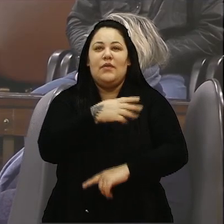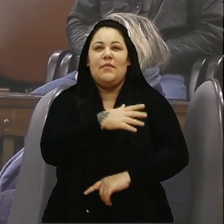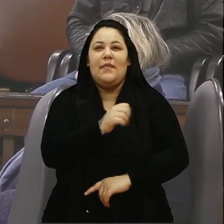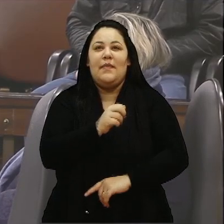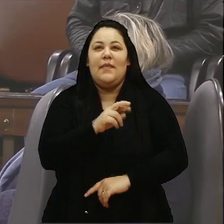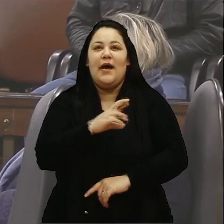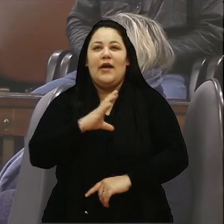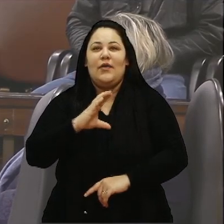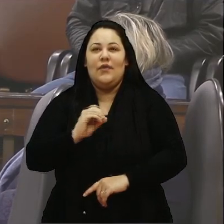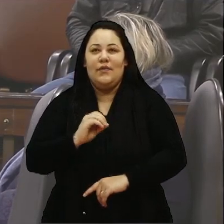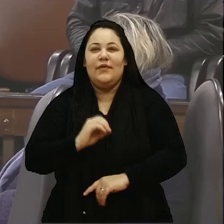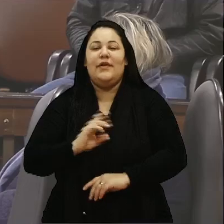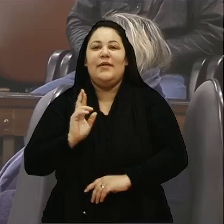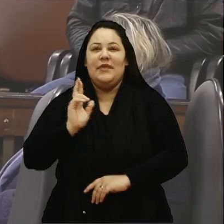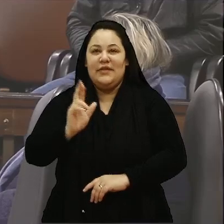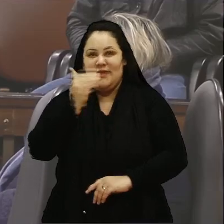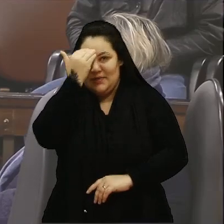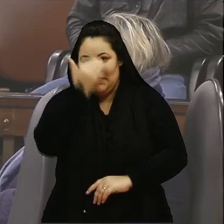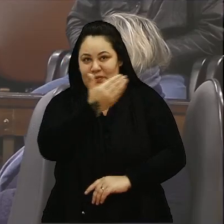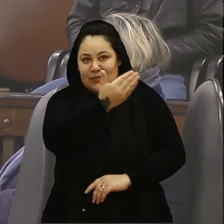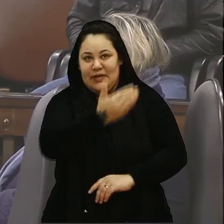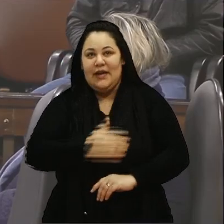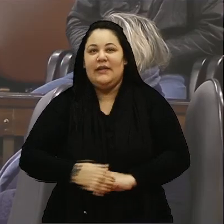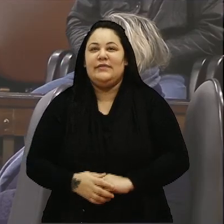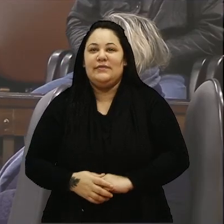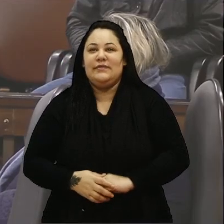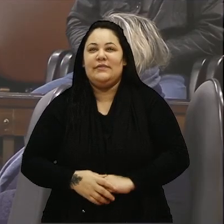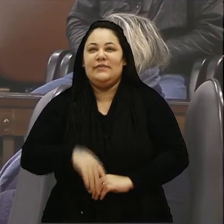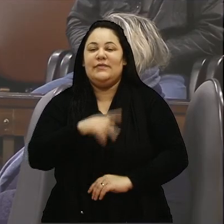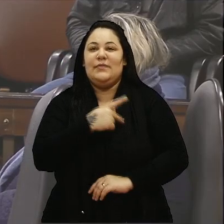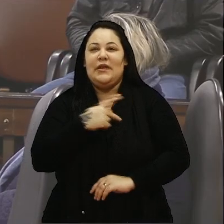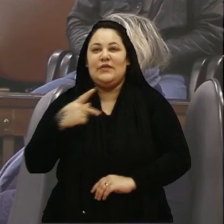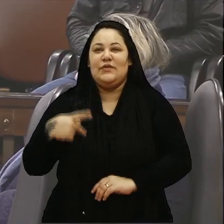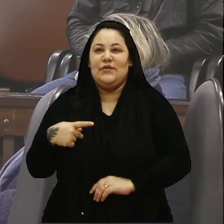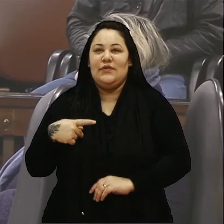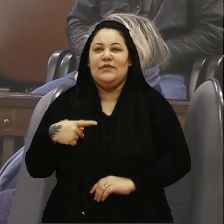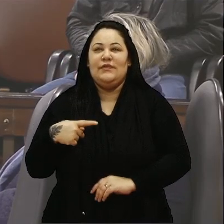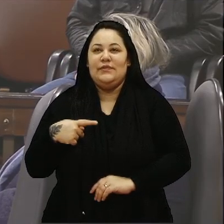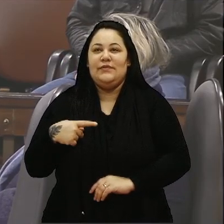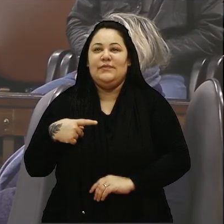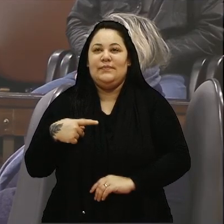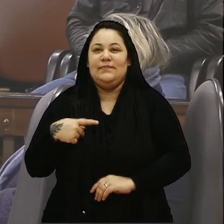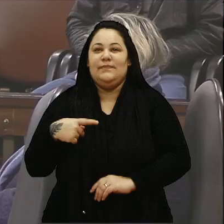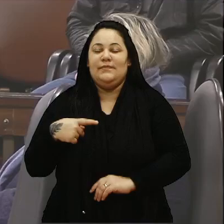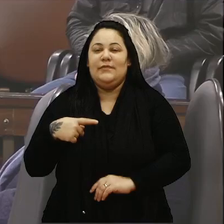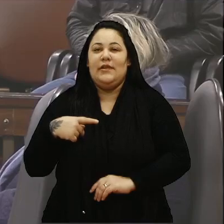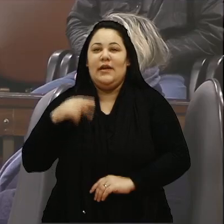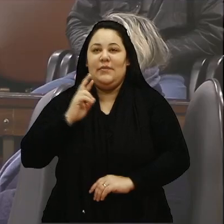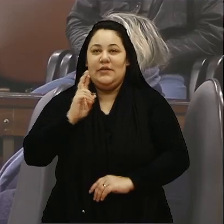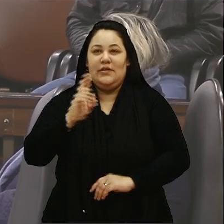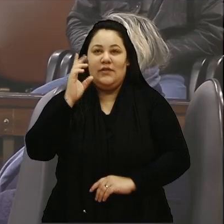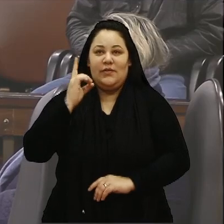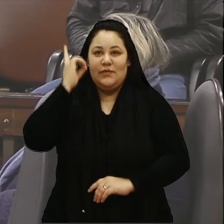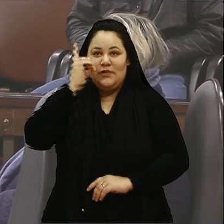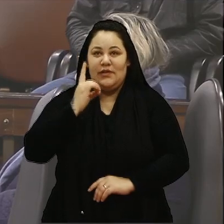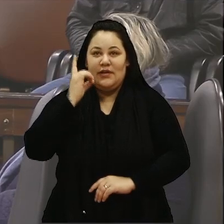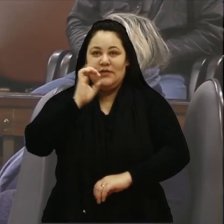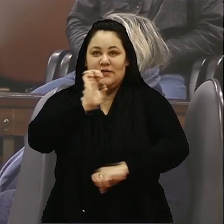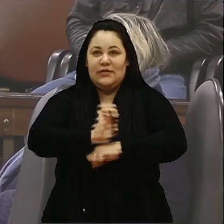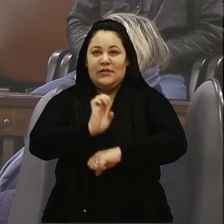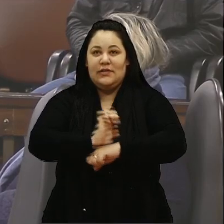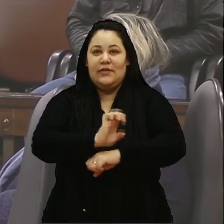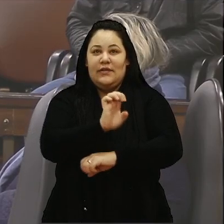MEX, muito obrigado. Pastor Arno Quevedo, que vem representando o deputado estadual Elisandro